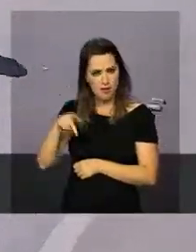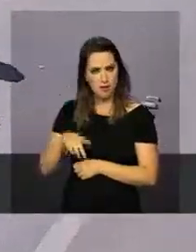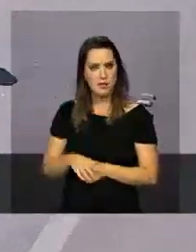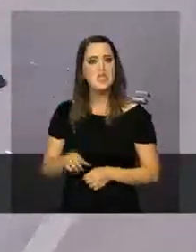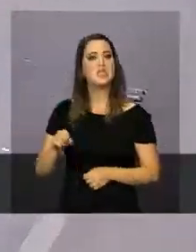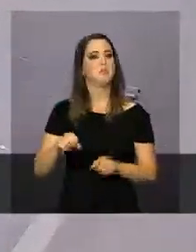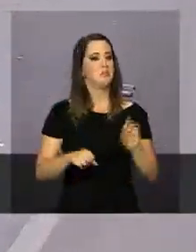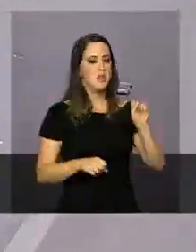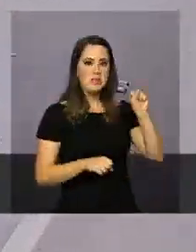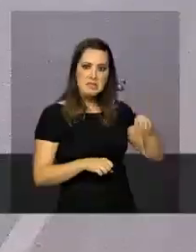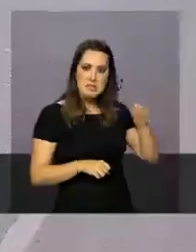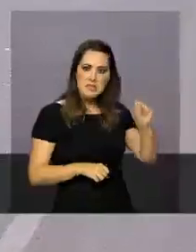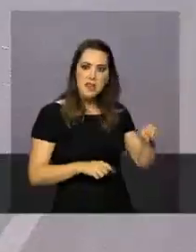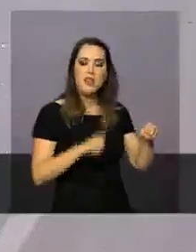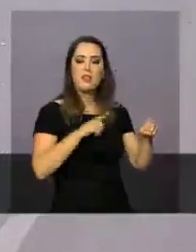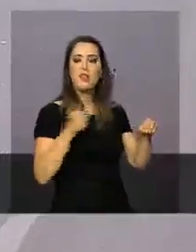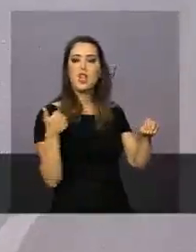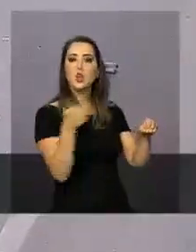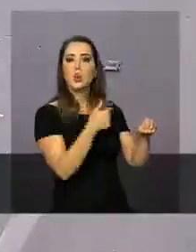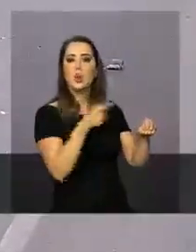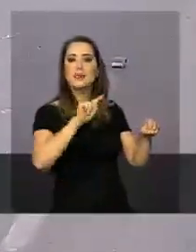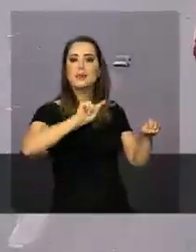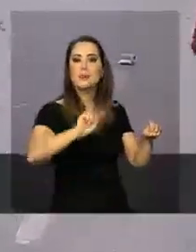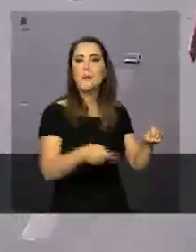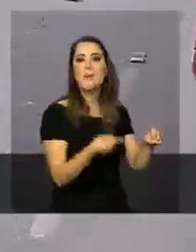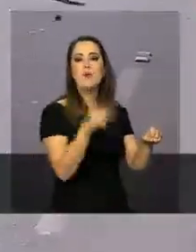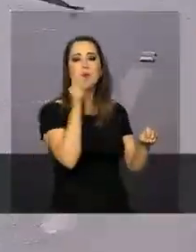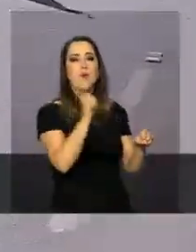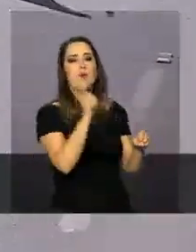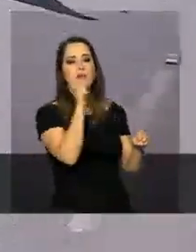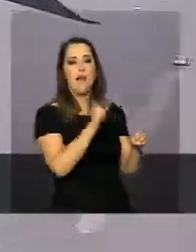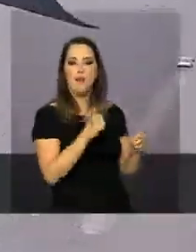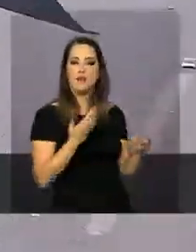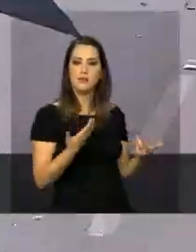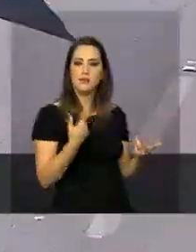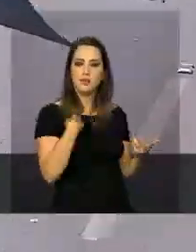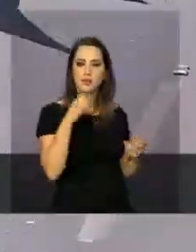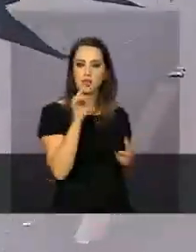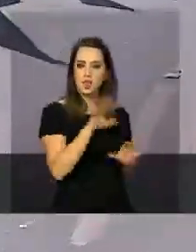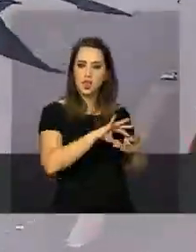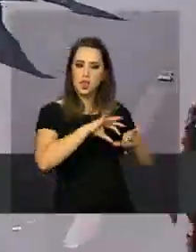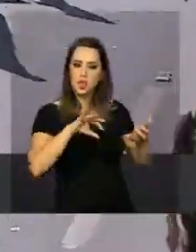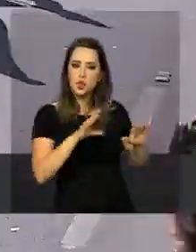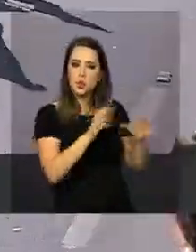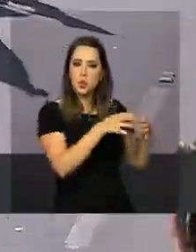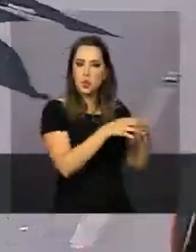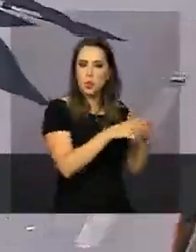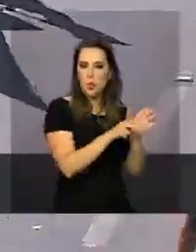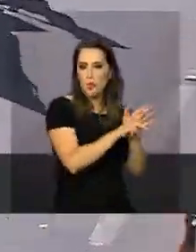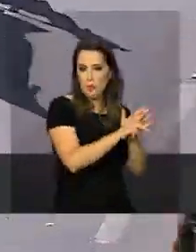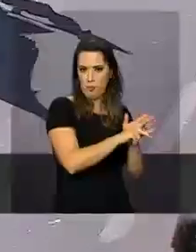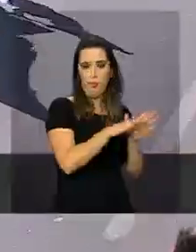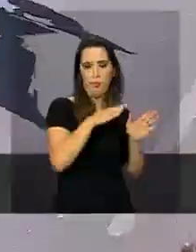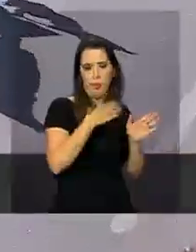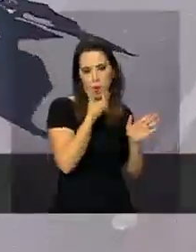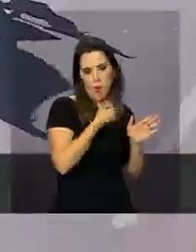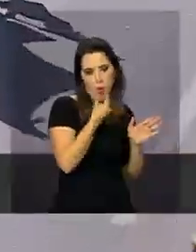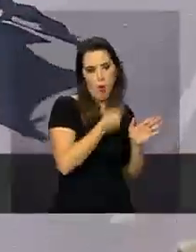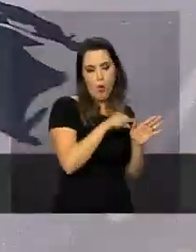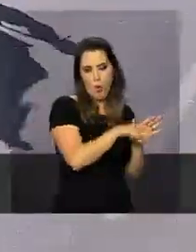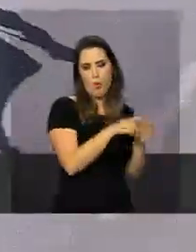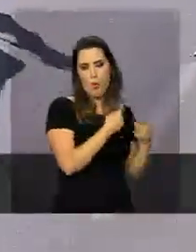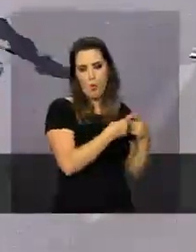né? Contando com o efetivo de quase 70 mil homens, se a gente tirar os quadros puramente masculinos por força da lei de serviço militar